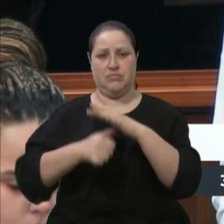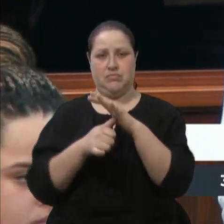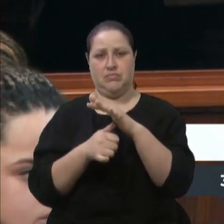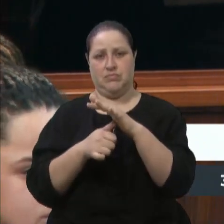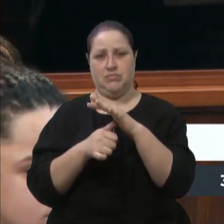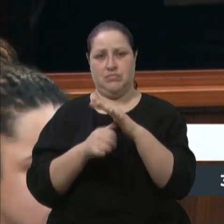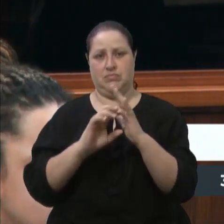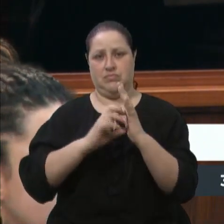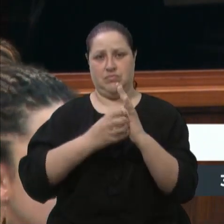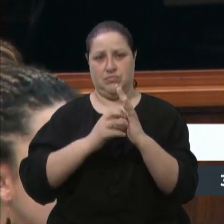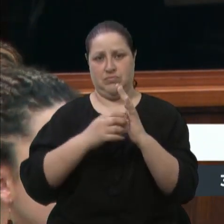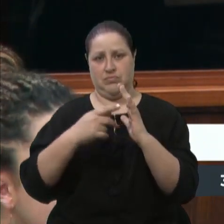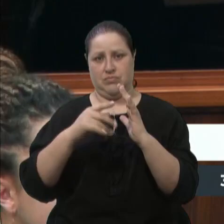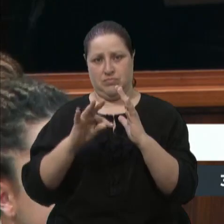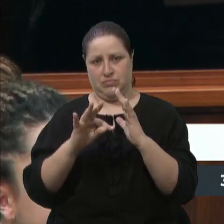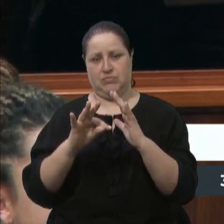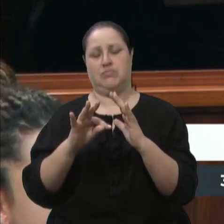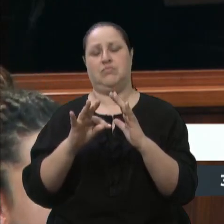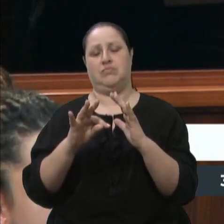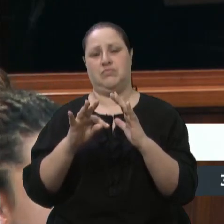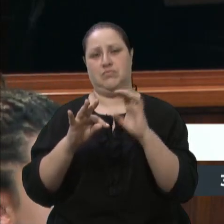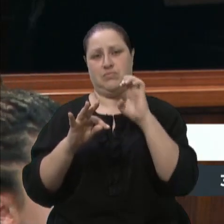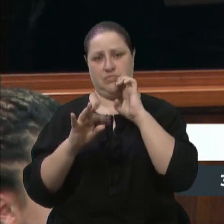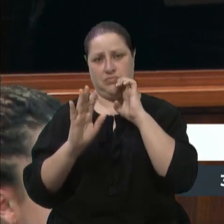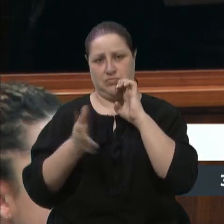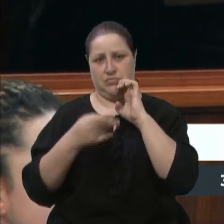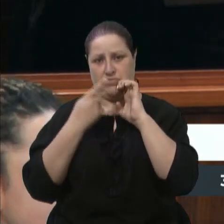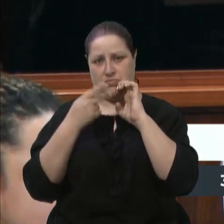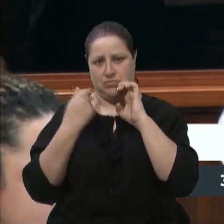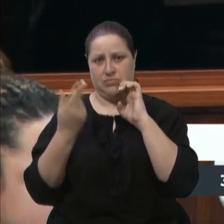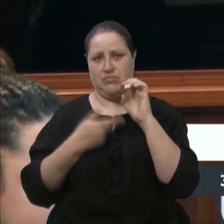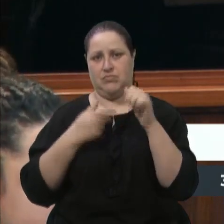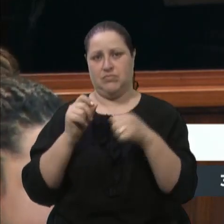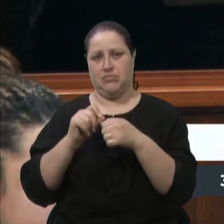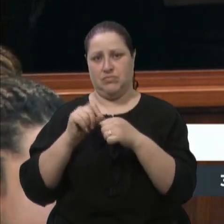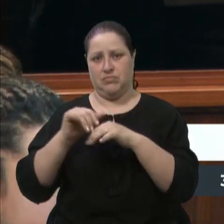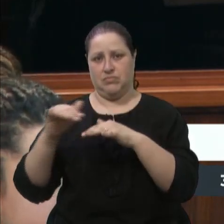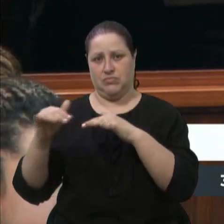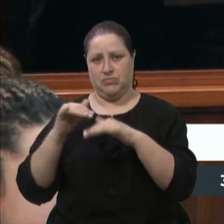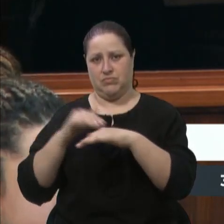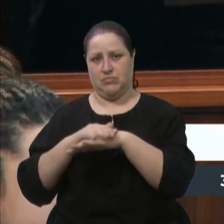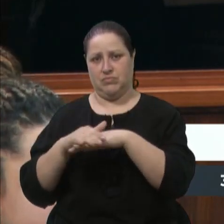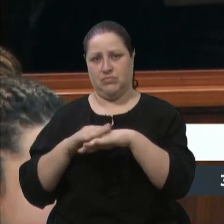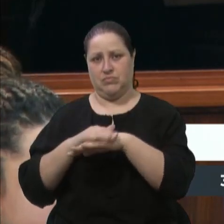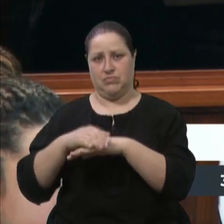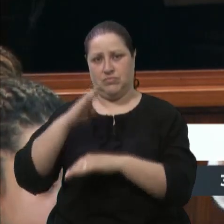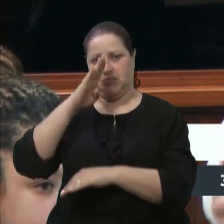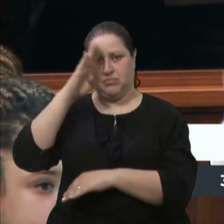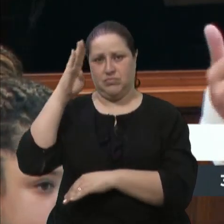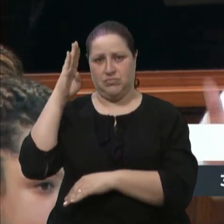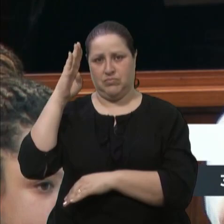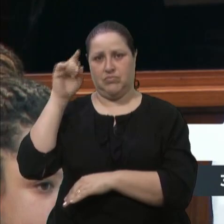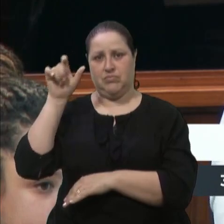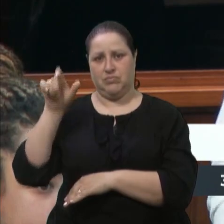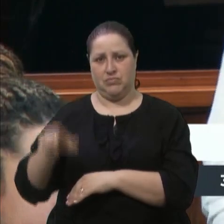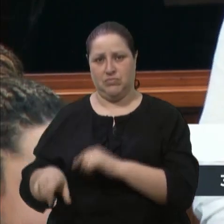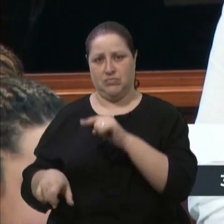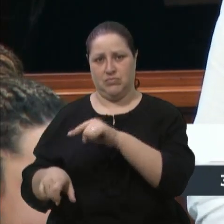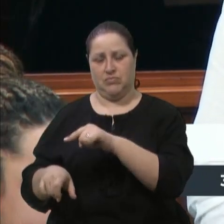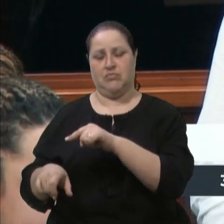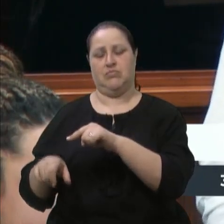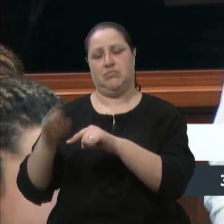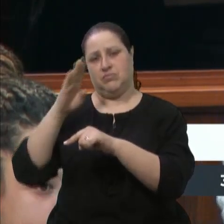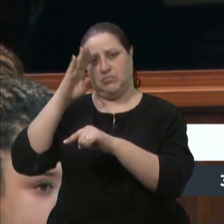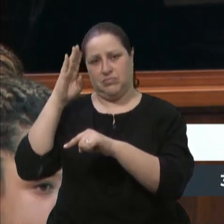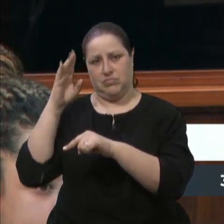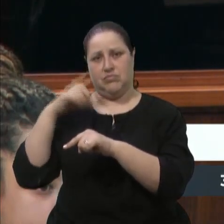falou, né, do movimento que nós fizemos, que foi de conversar com o vereador Bressan, que é um entusiasta e defensor do